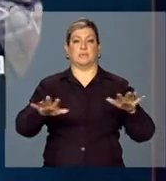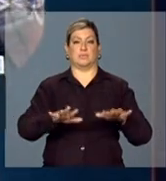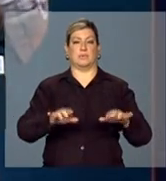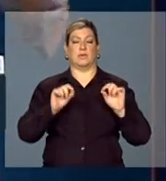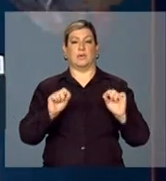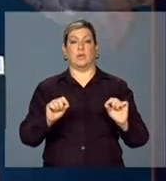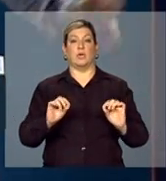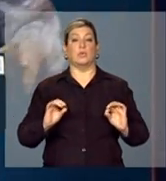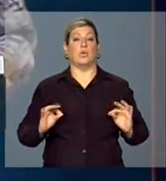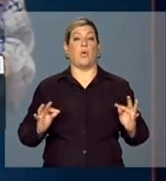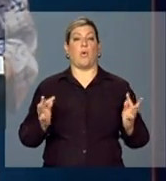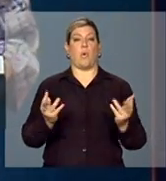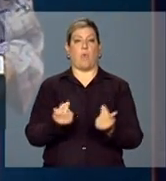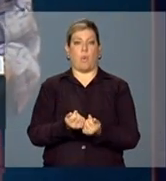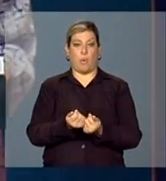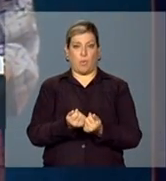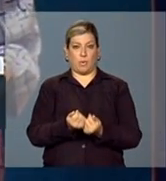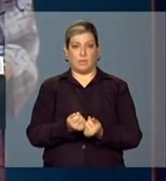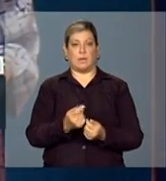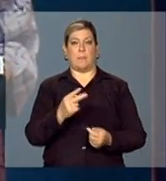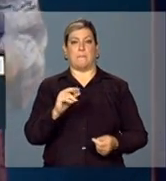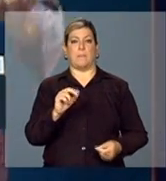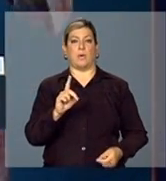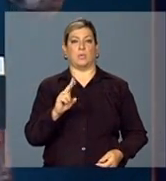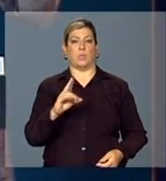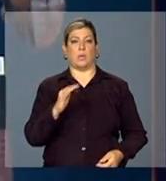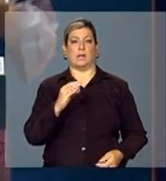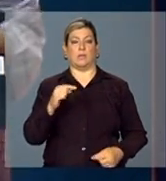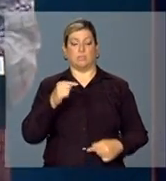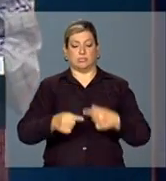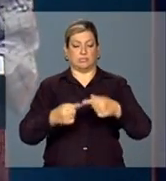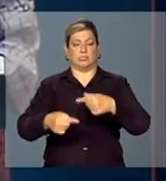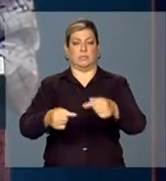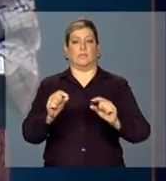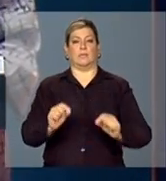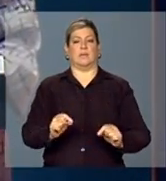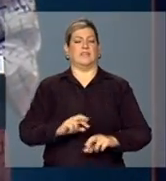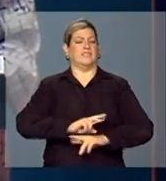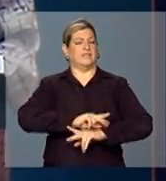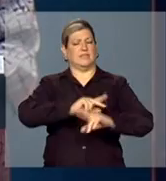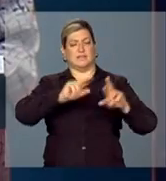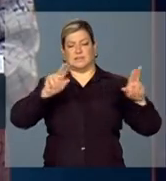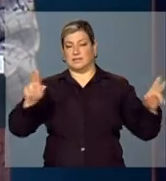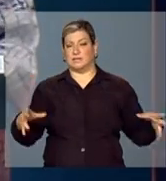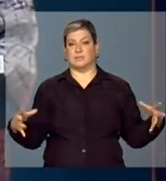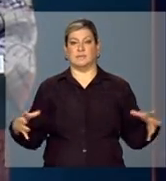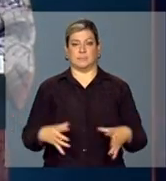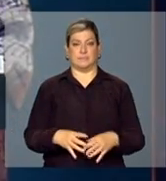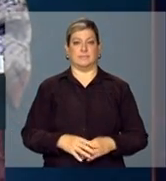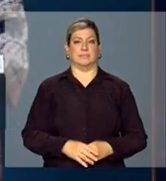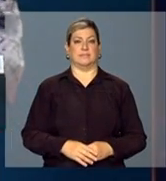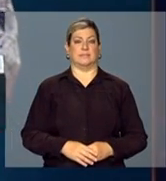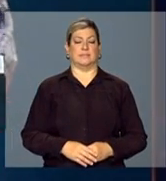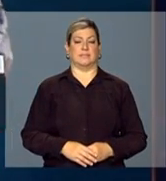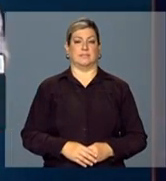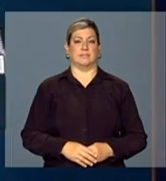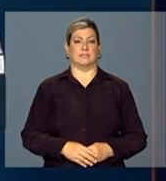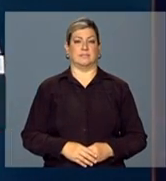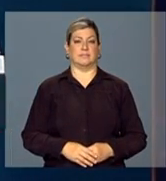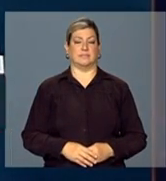por toda a cadeia produtiva, a mais diferenciada, inclusive.